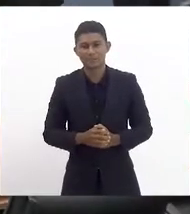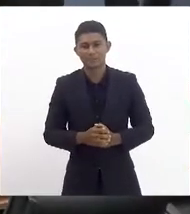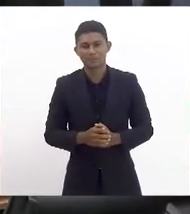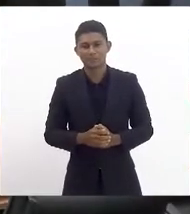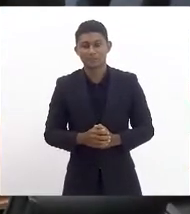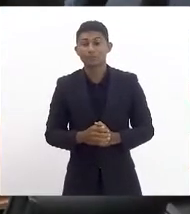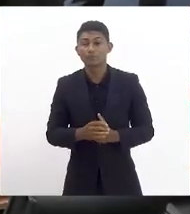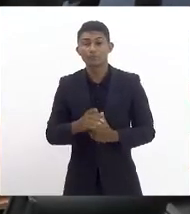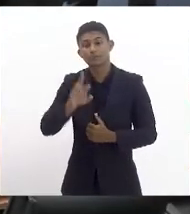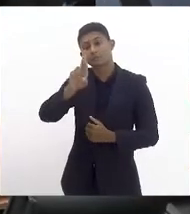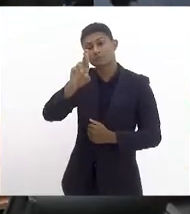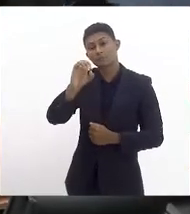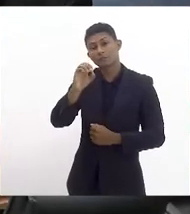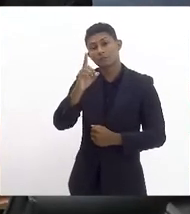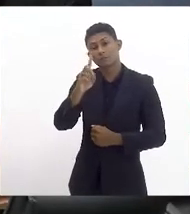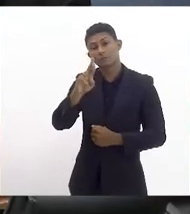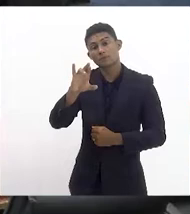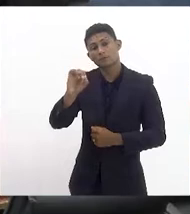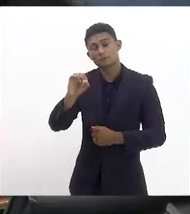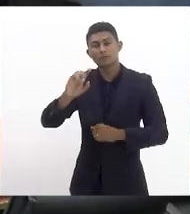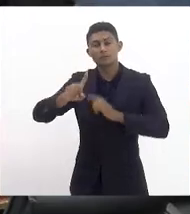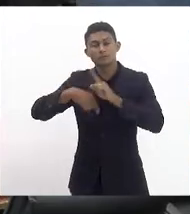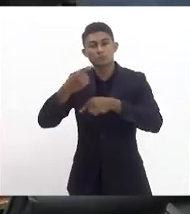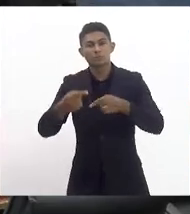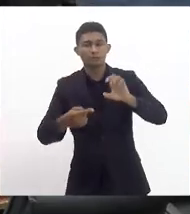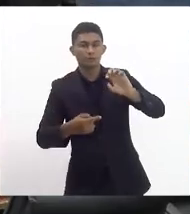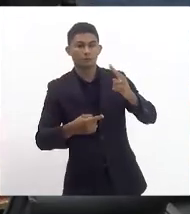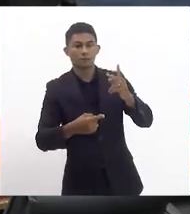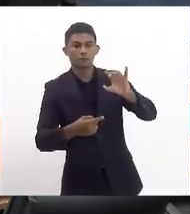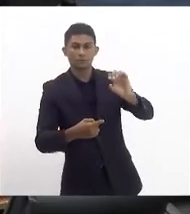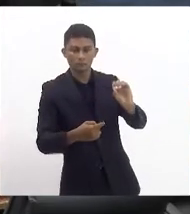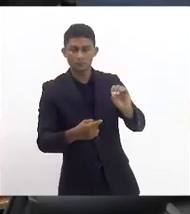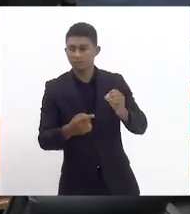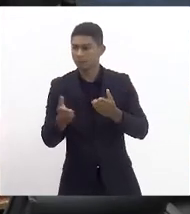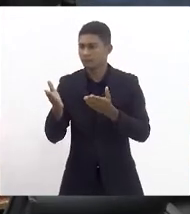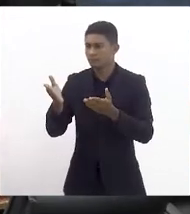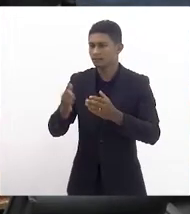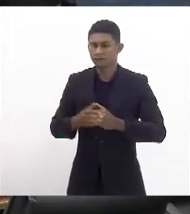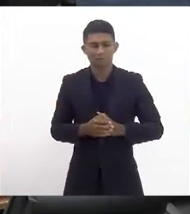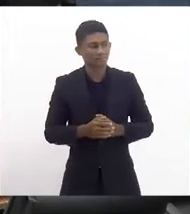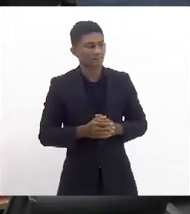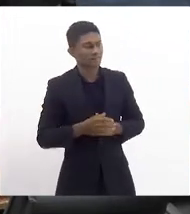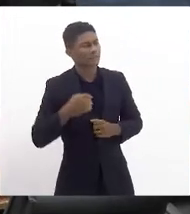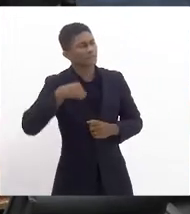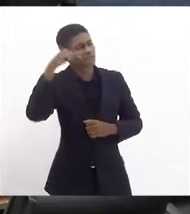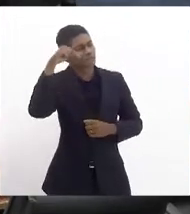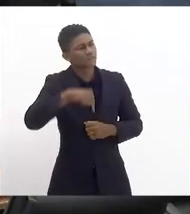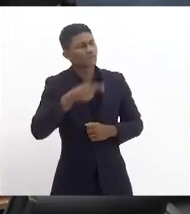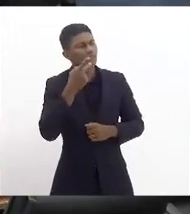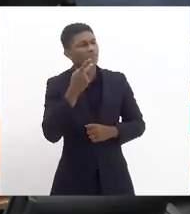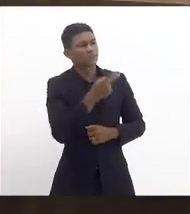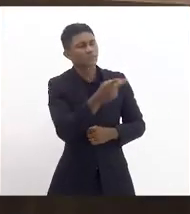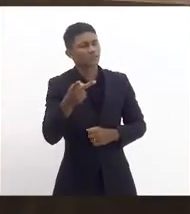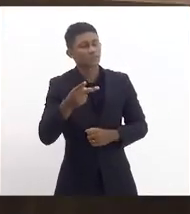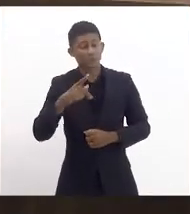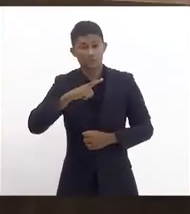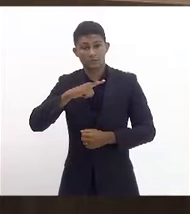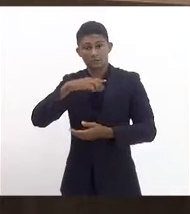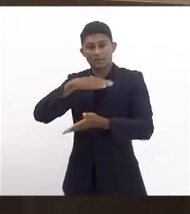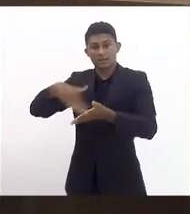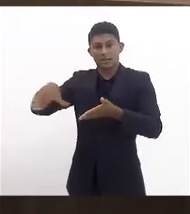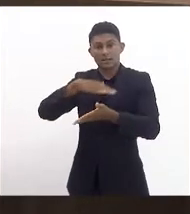Fábio. Deputado Rodrigo Amorim, em seguida, deputado Chico. Senhor presidente, é só para destacar aqui a presença do nosso secretário de